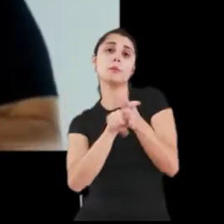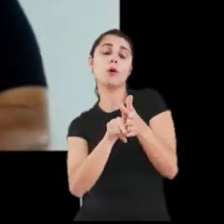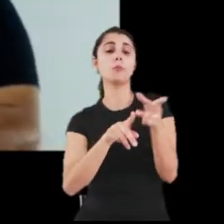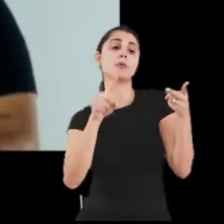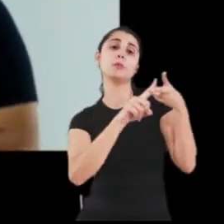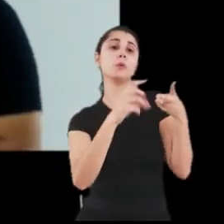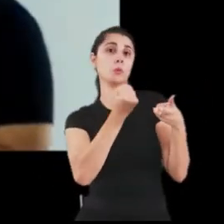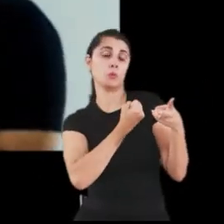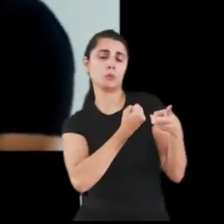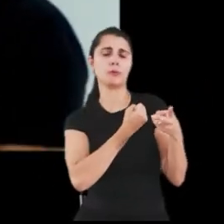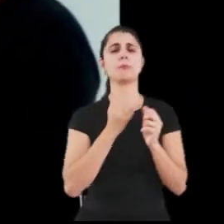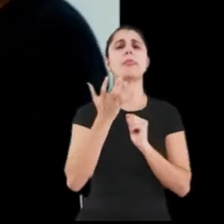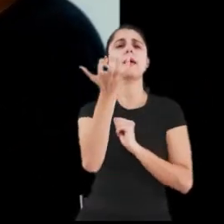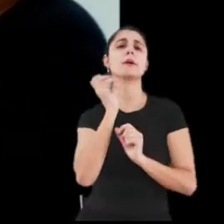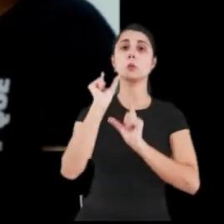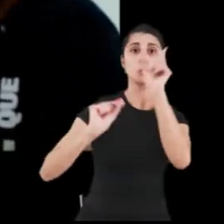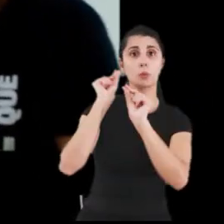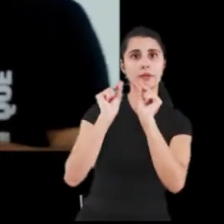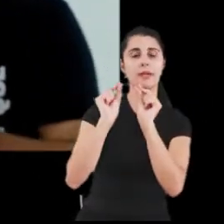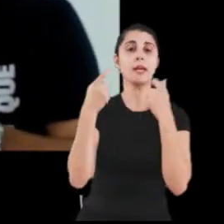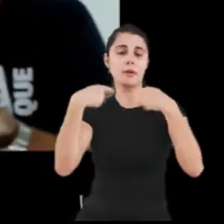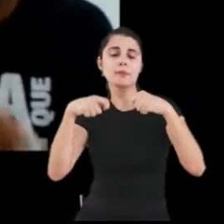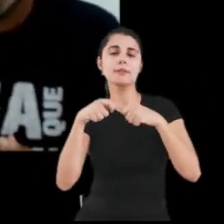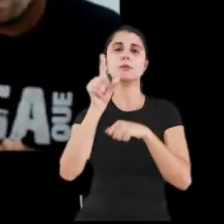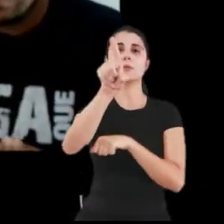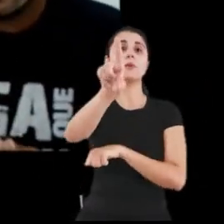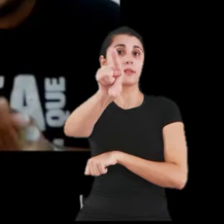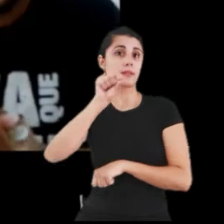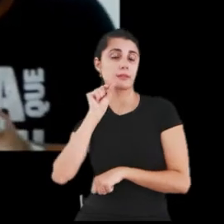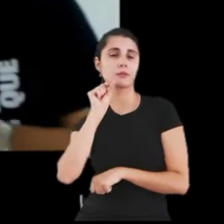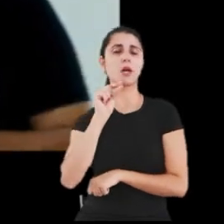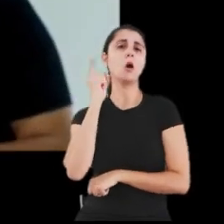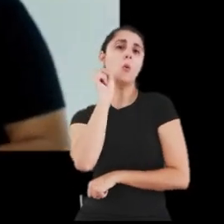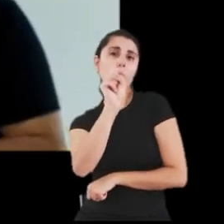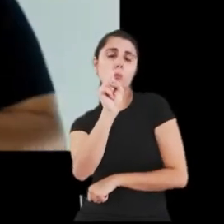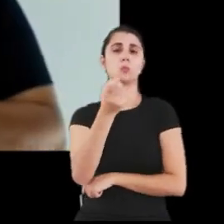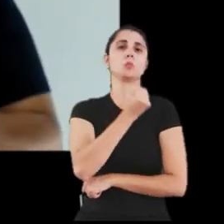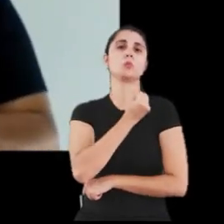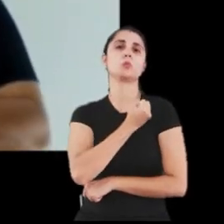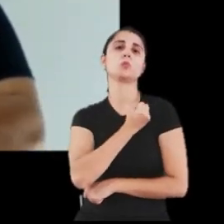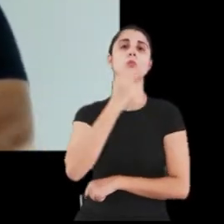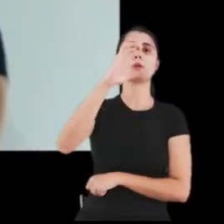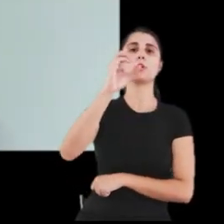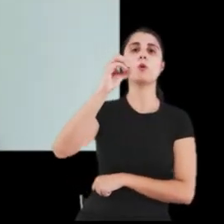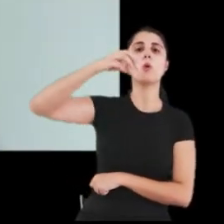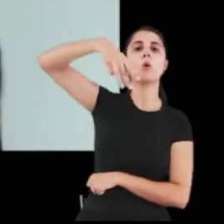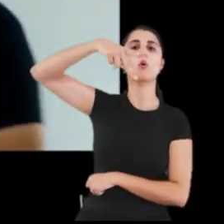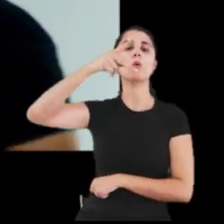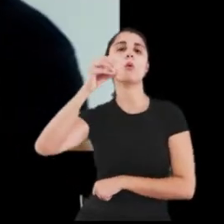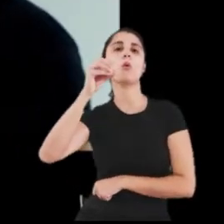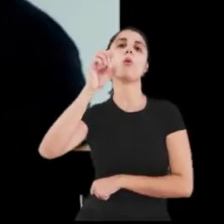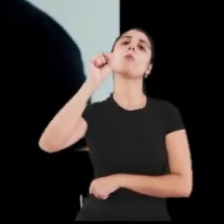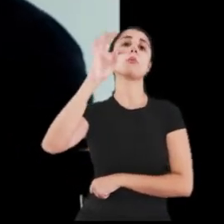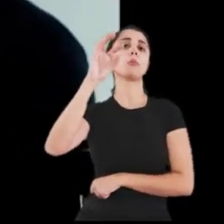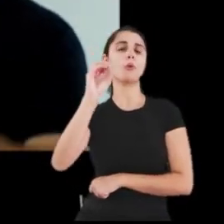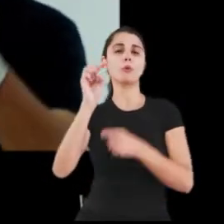com esse procedimento? Eu quero pegar um número composto e decompô-lo em vários fatores primos.